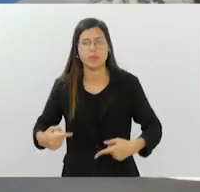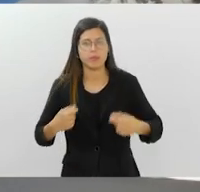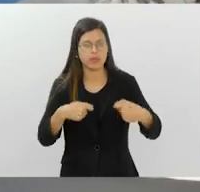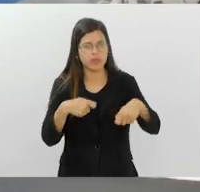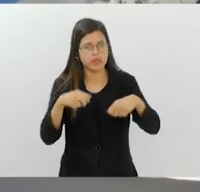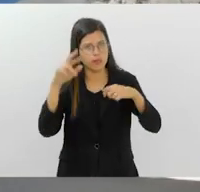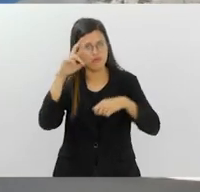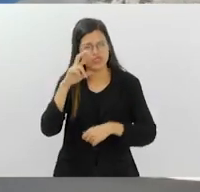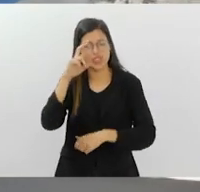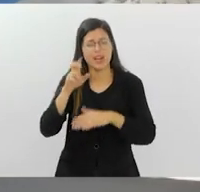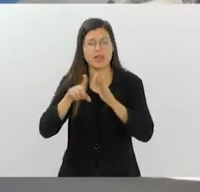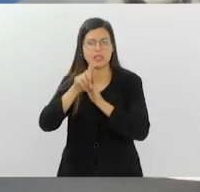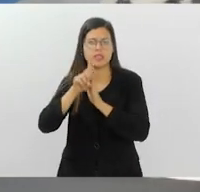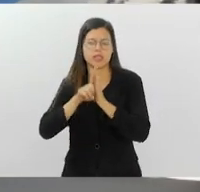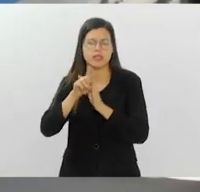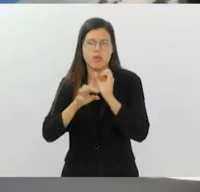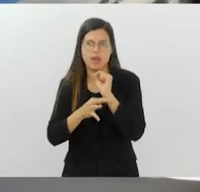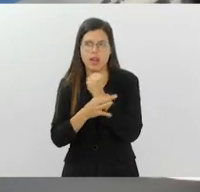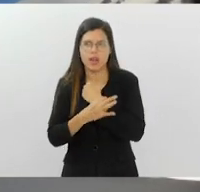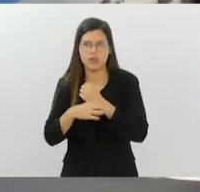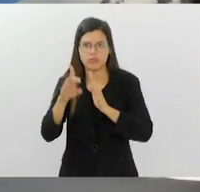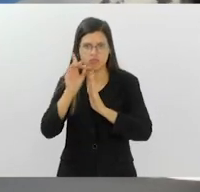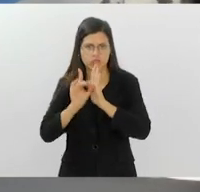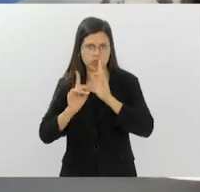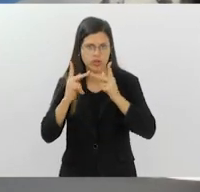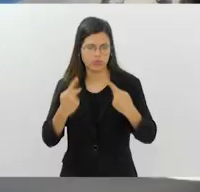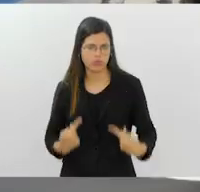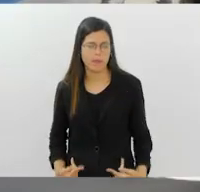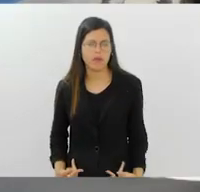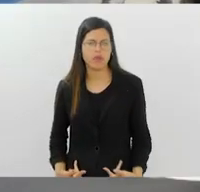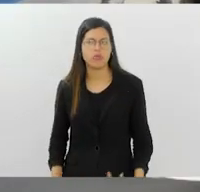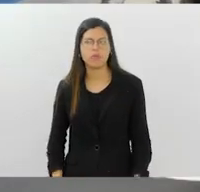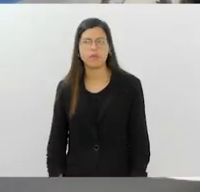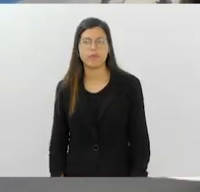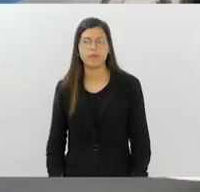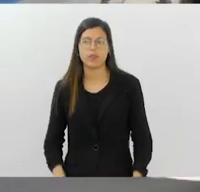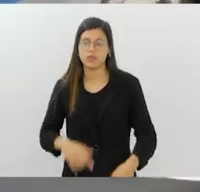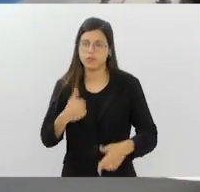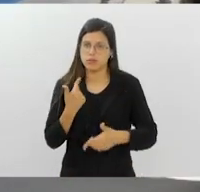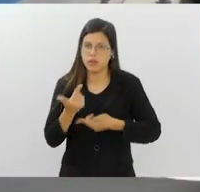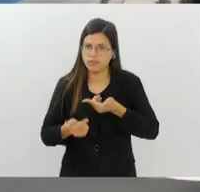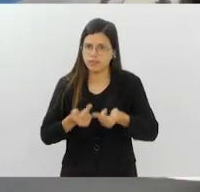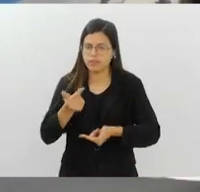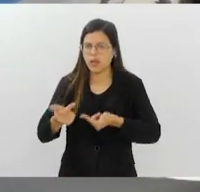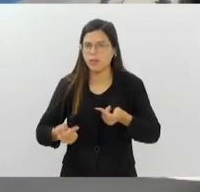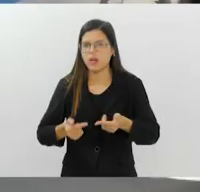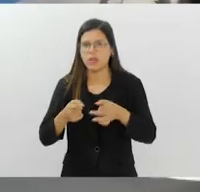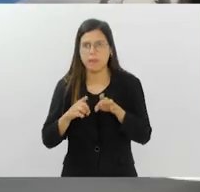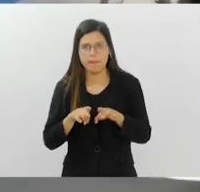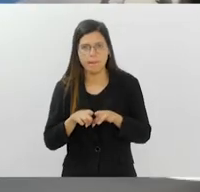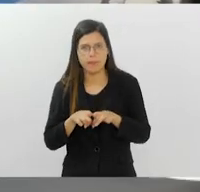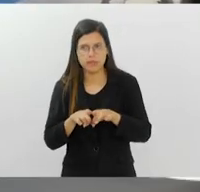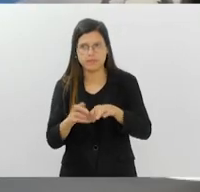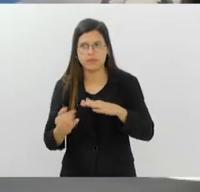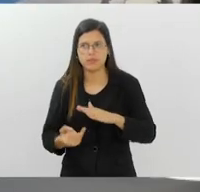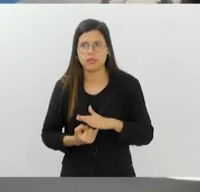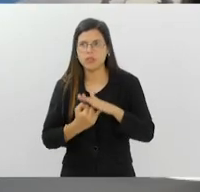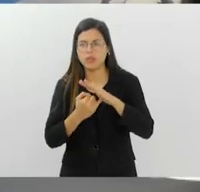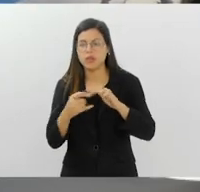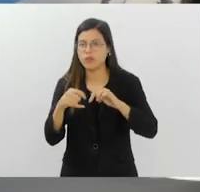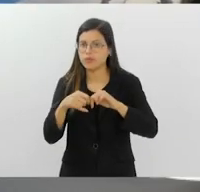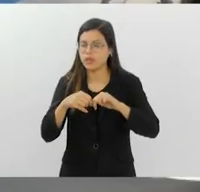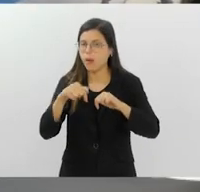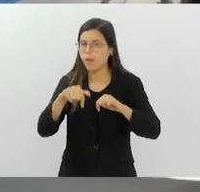fiscalização e garantia dos Direitos Humanos então a gente vem trabalhando em parceria com essas instituições e protocolamos aqui na casa